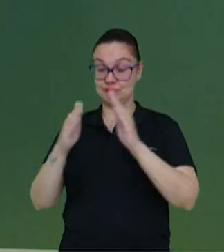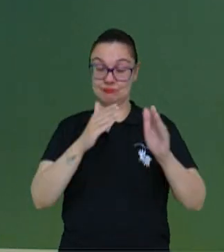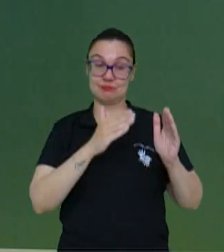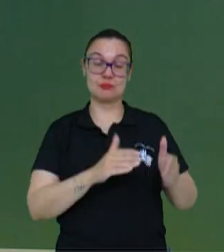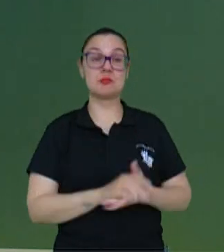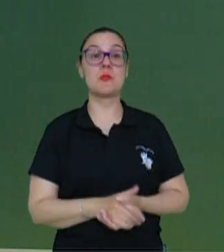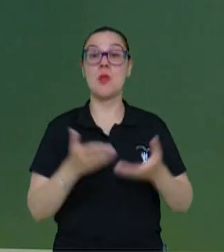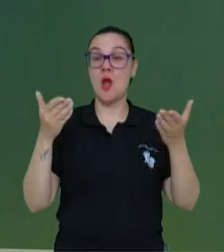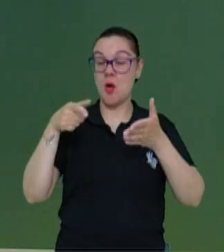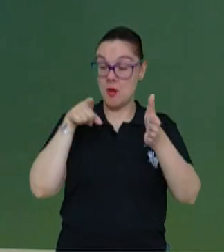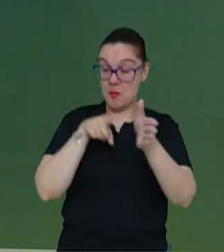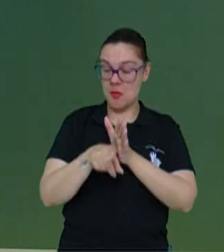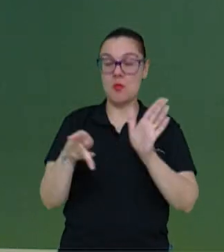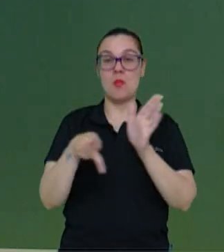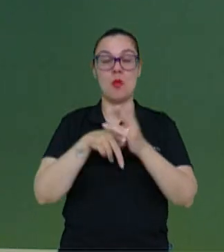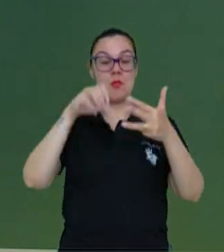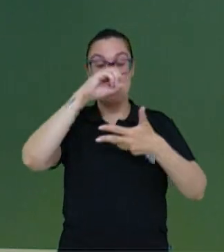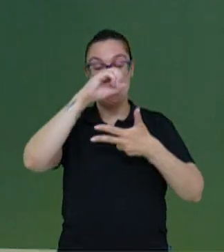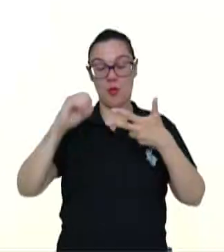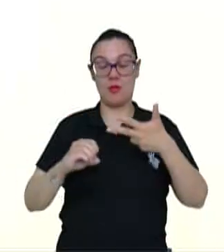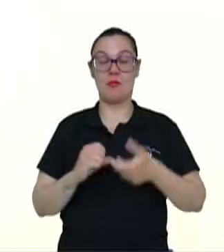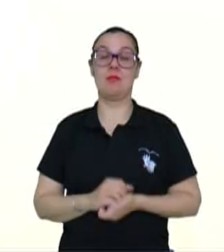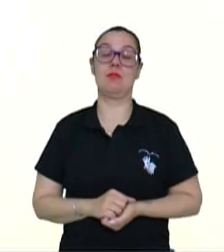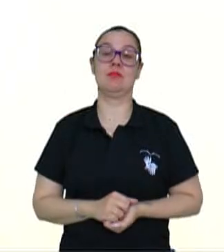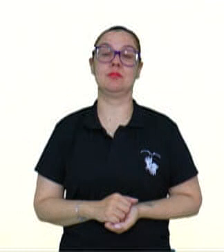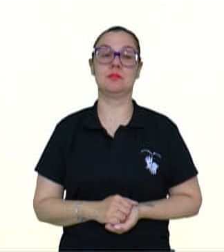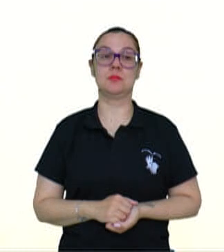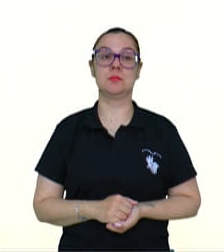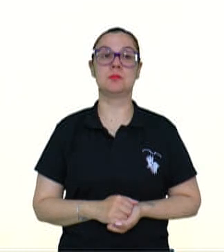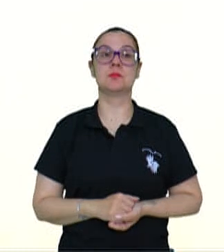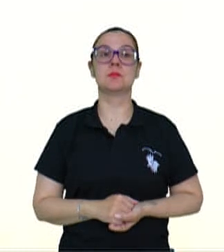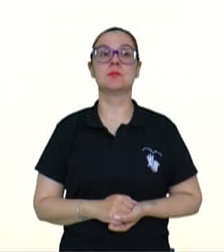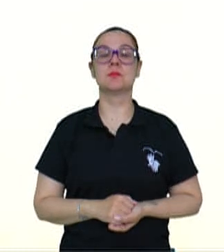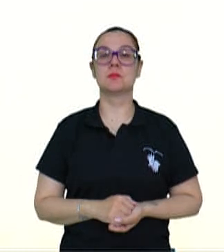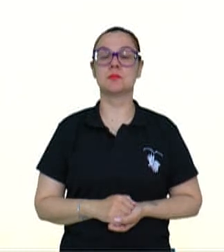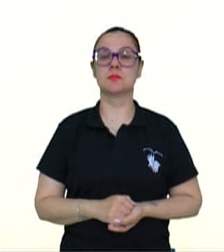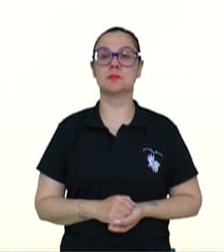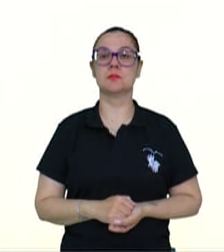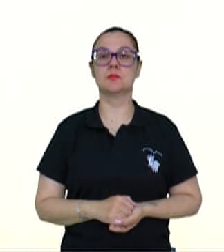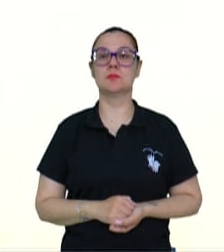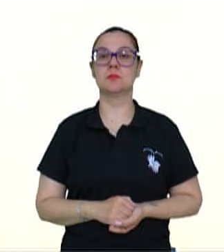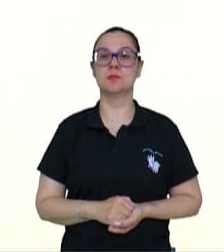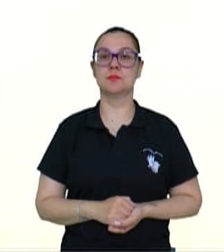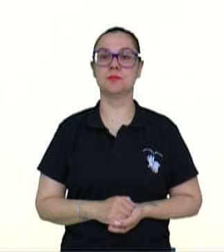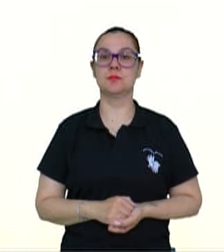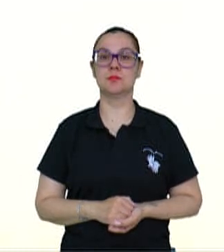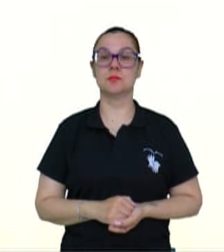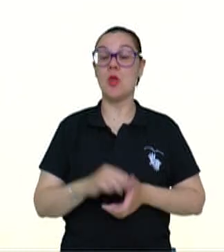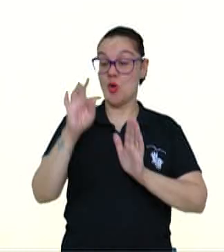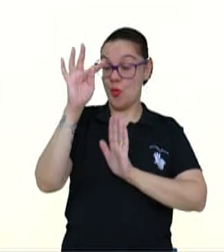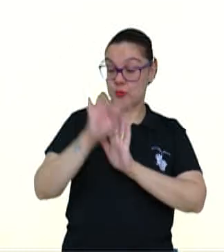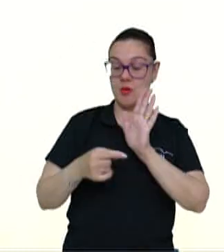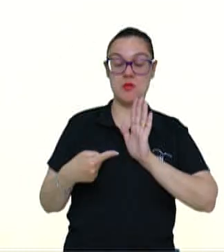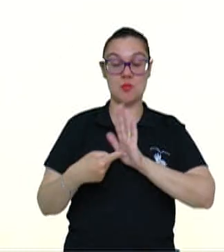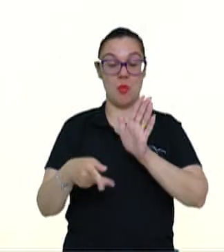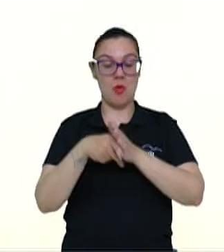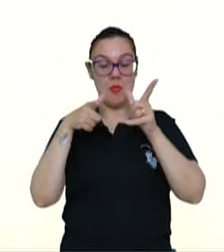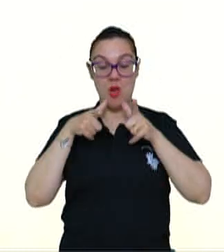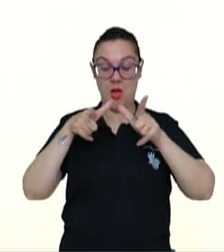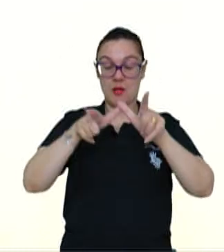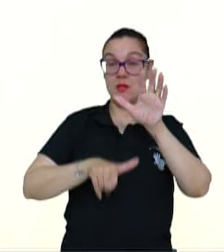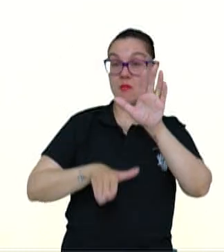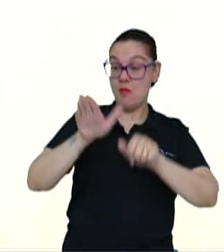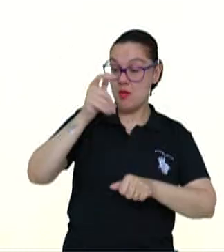que a questão do Enem quer de nós? Então vamos ler o enunciado. O texto aborda a questão da língua espanhola no século XXI e tem